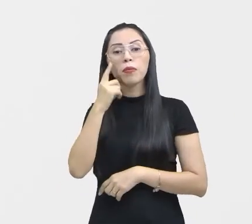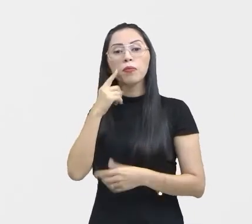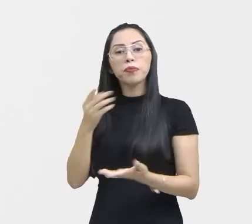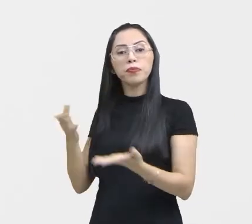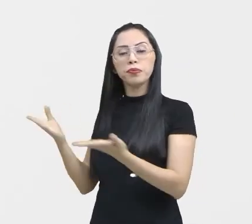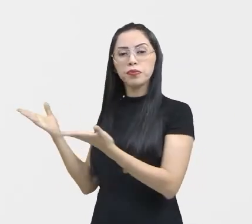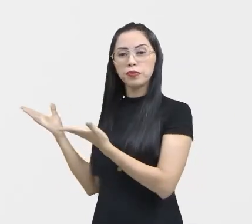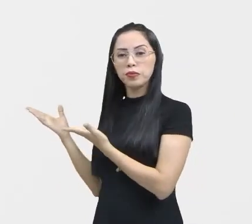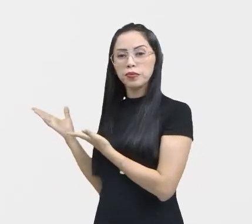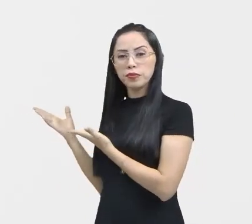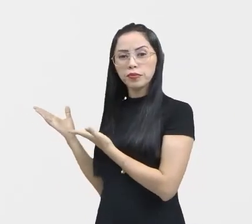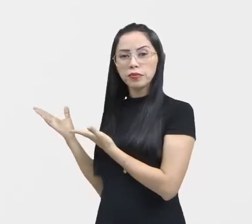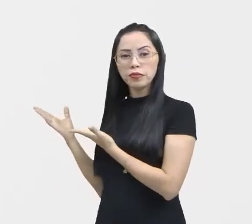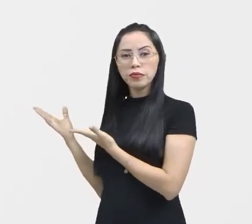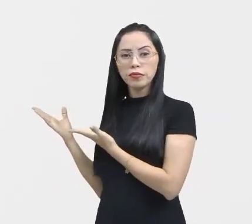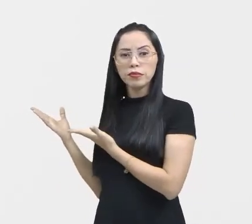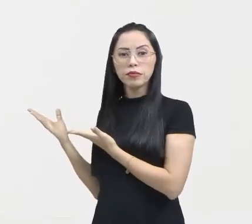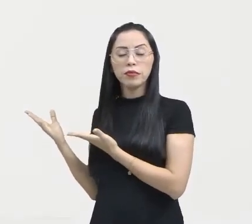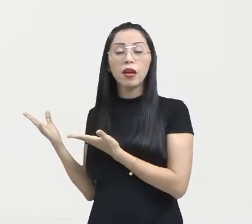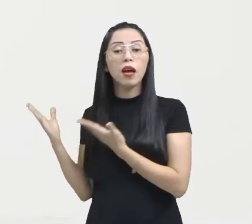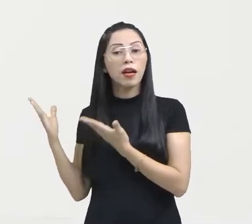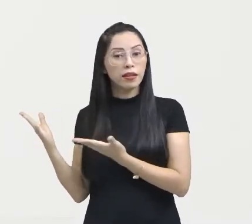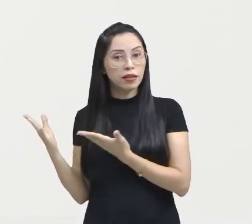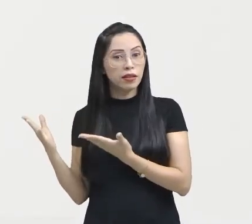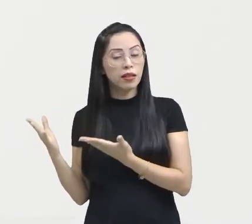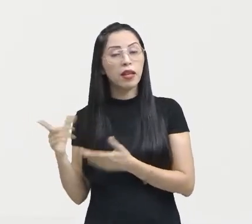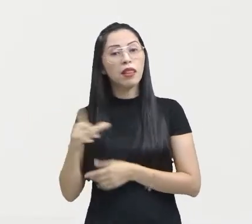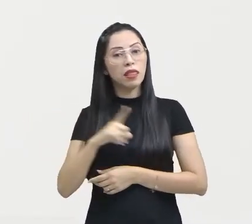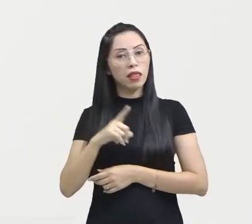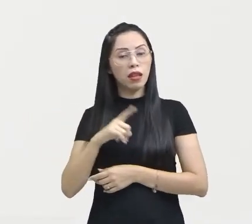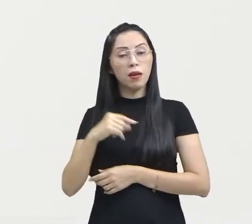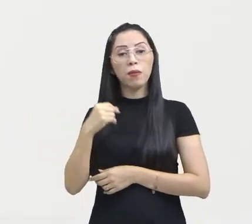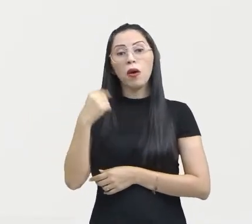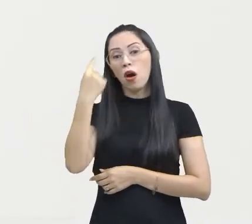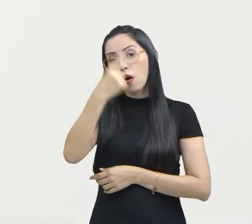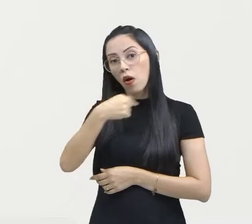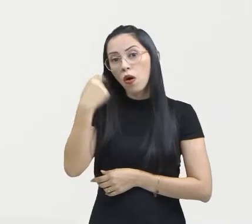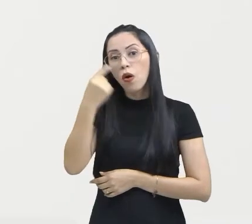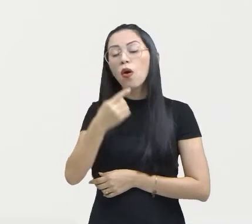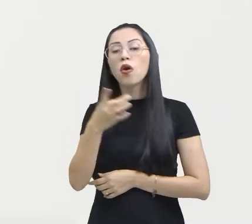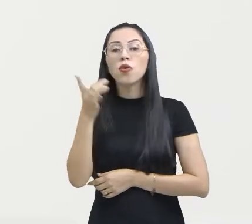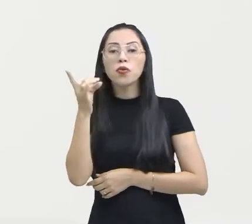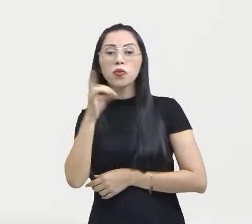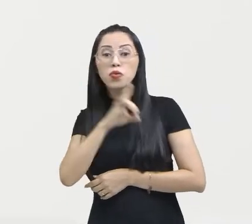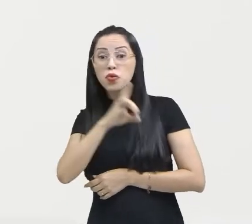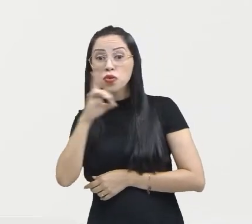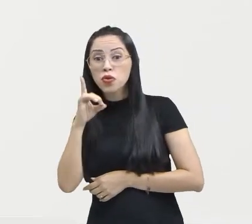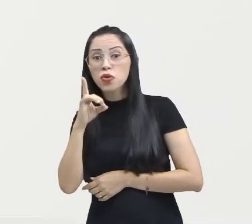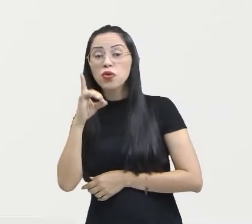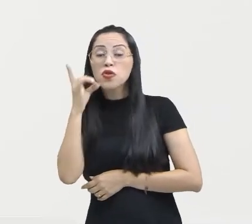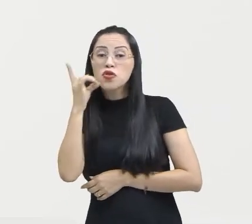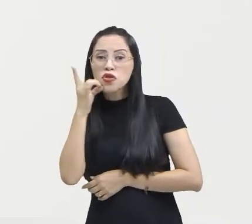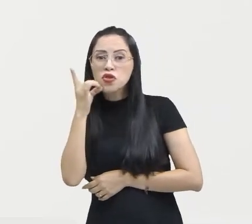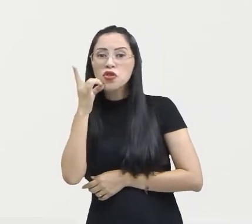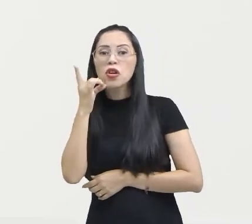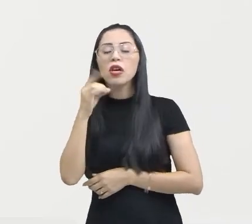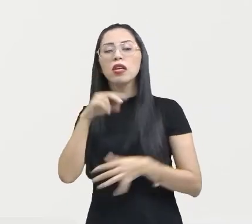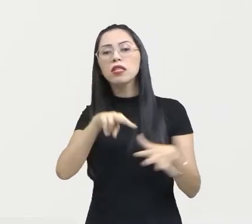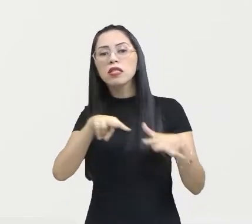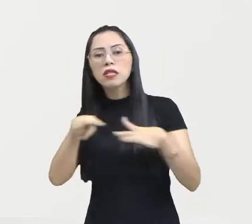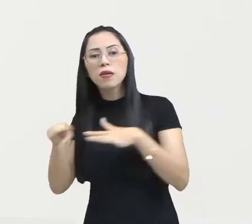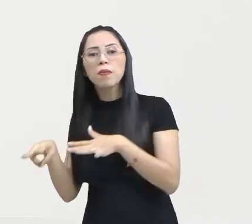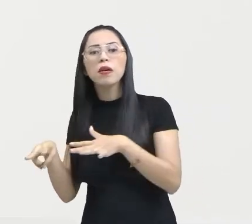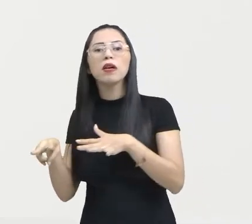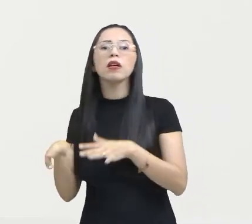Bom, nós temos o seguinte, nós temos a hora, o dia e a semana. Bom, um dia tem